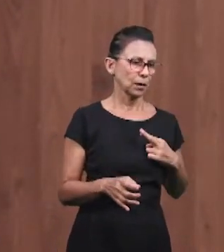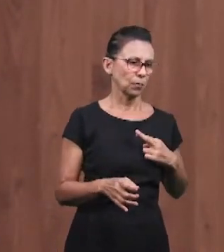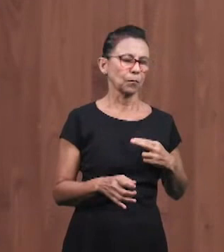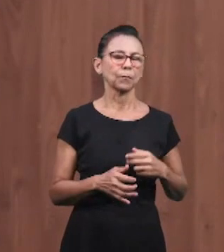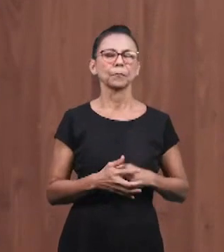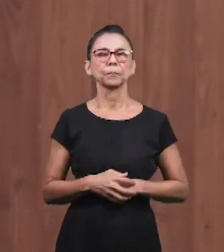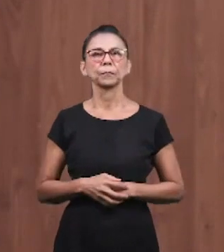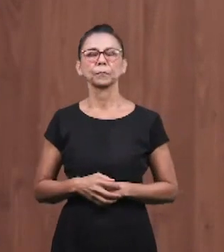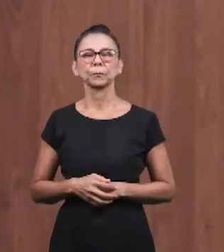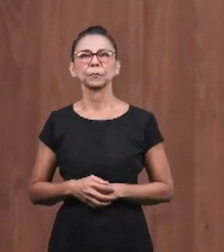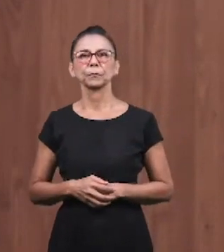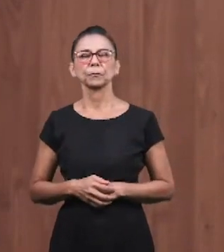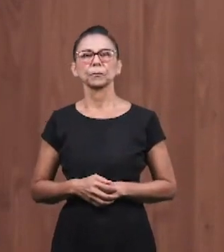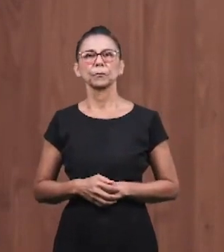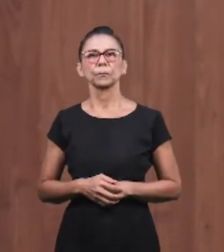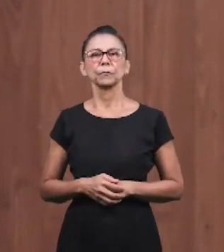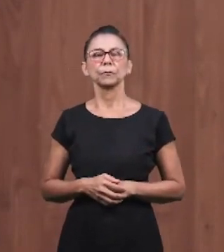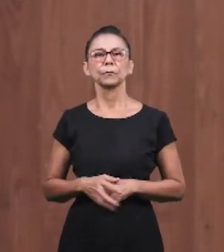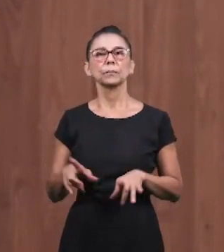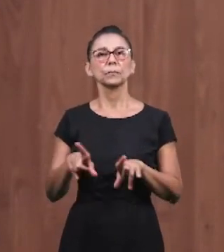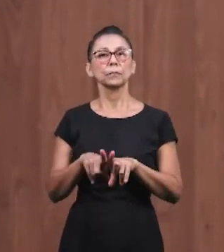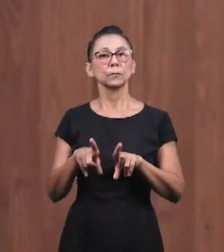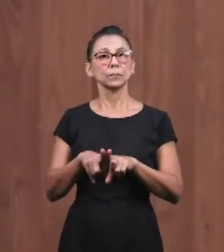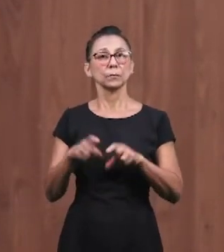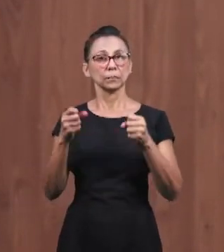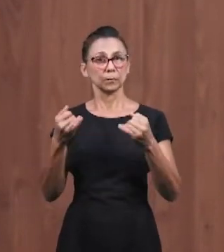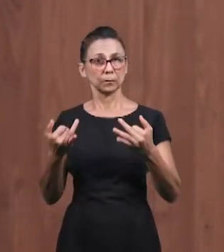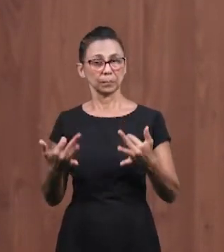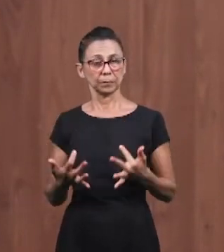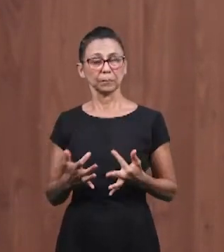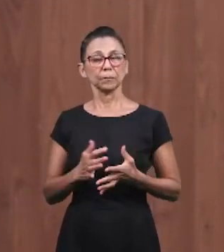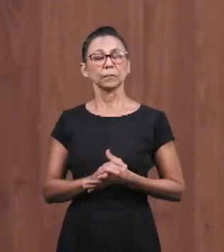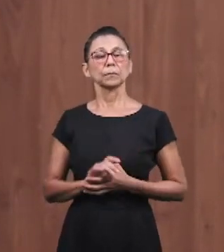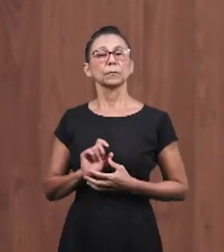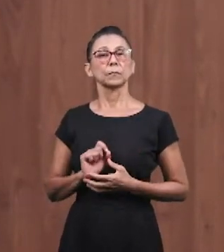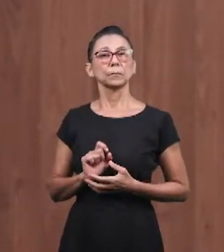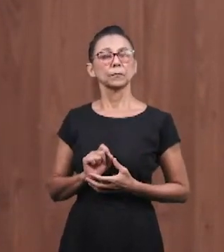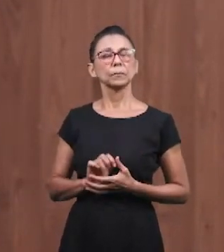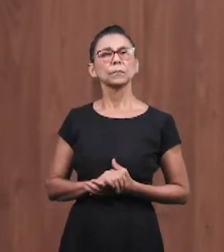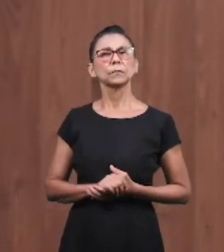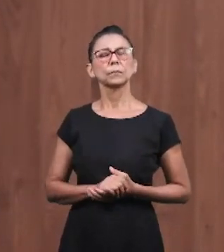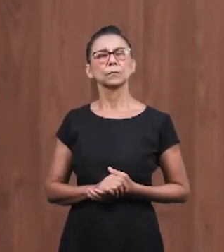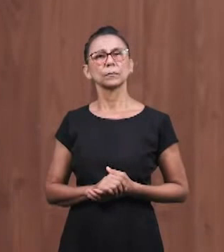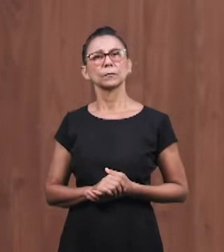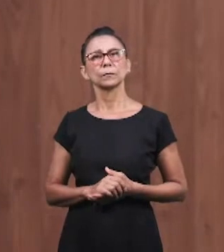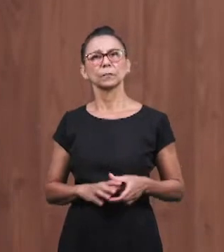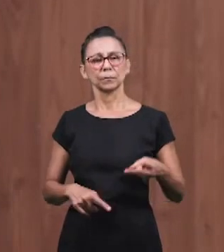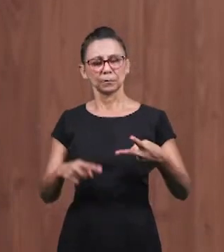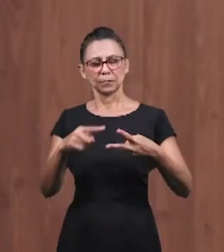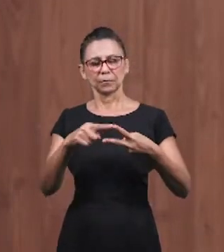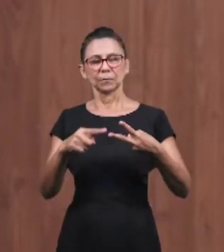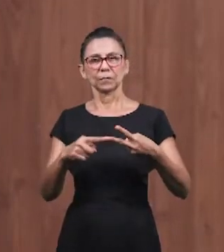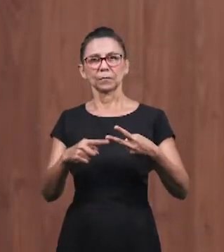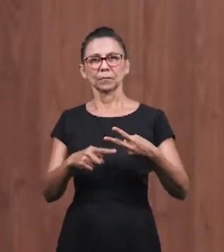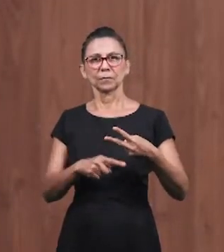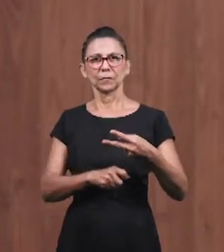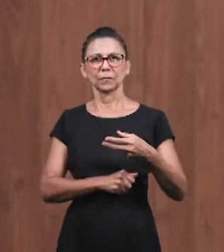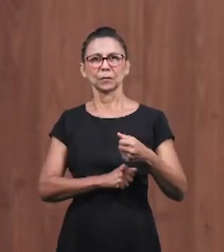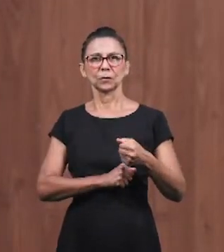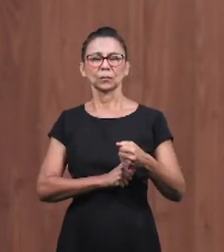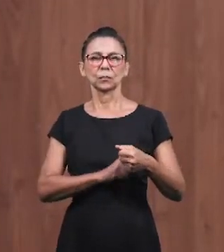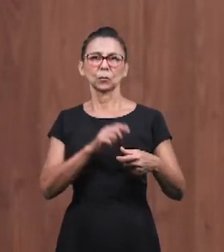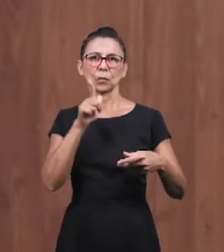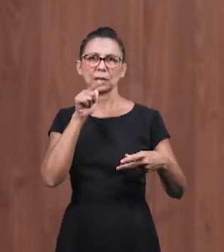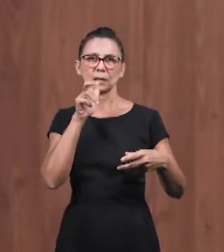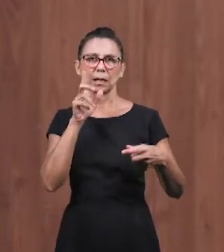irmão coloca muito bem ali na sua resposta à pergunta a questão das duas fontes que se encontraram, né?